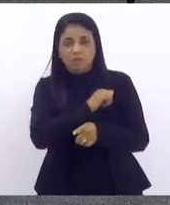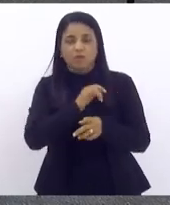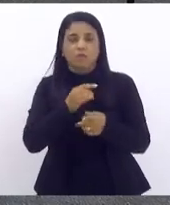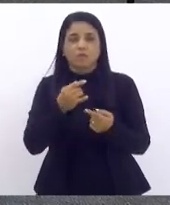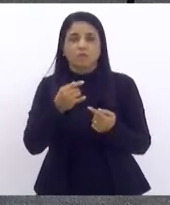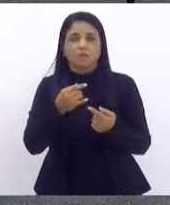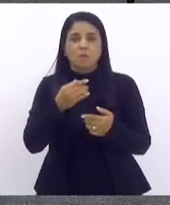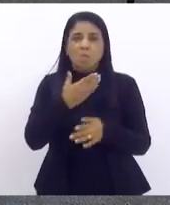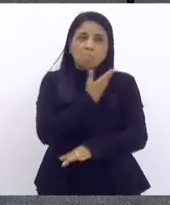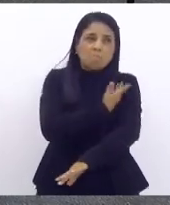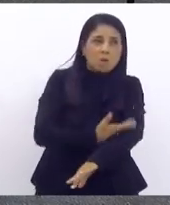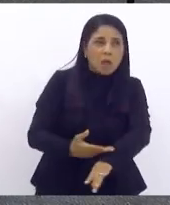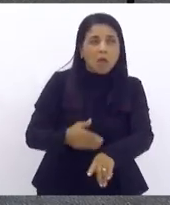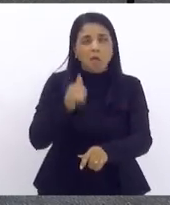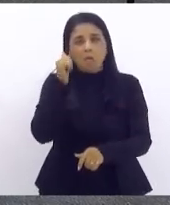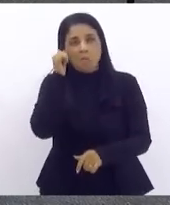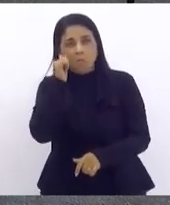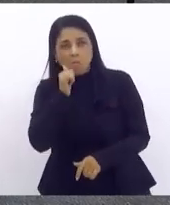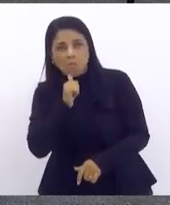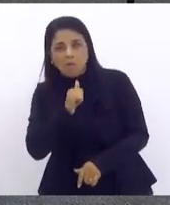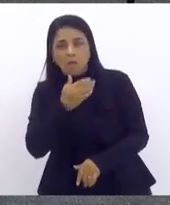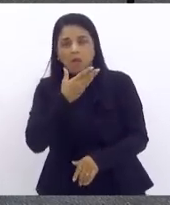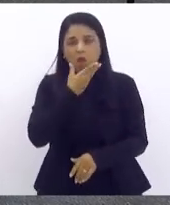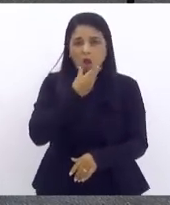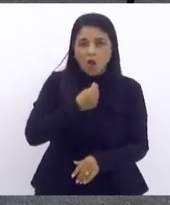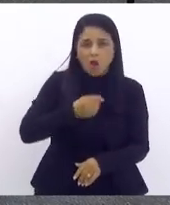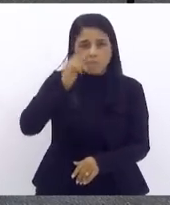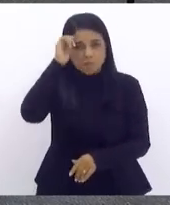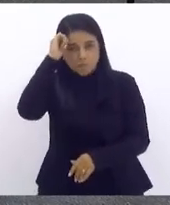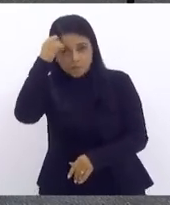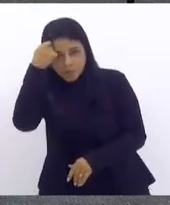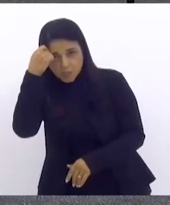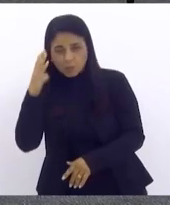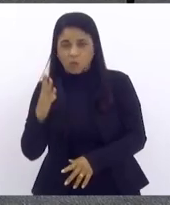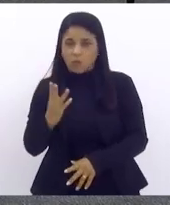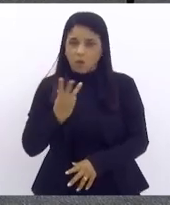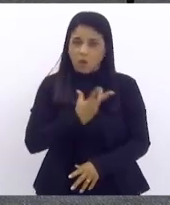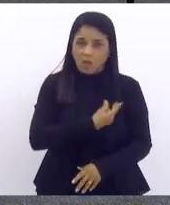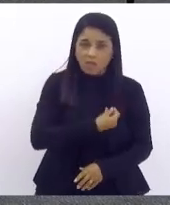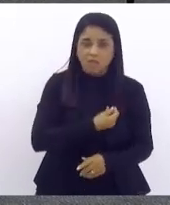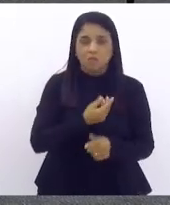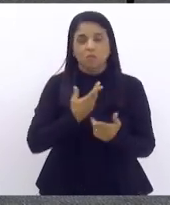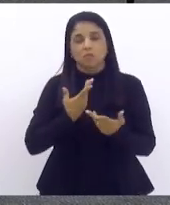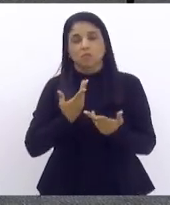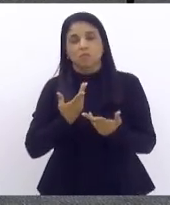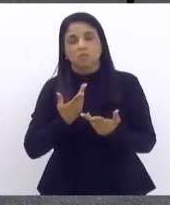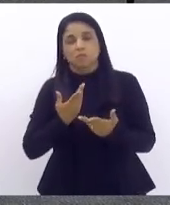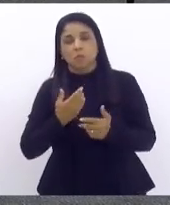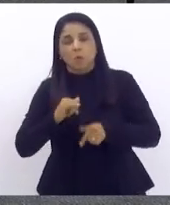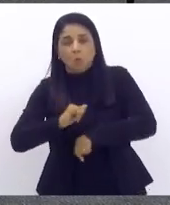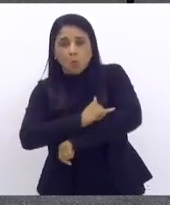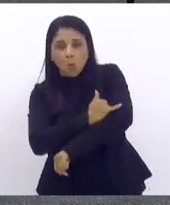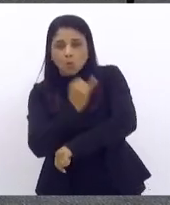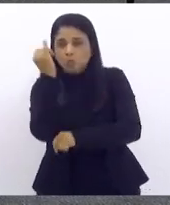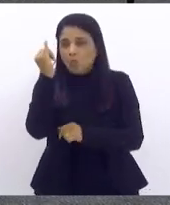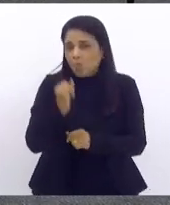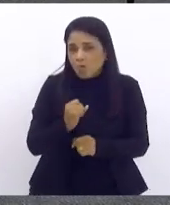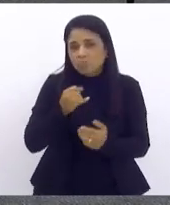se é branco, preto, mulher, homem, homossexual, heterossexual, gordo, magro, não importa o